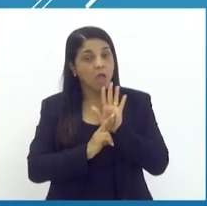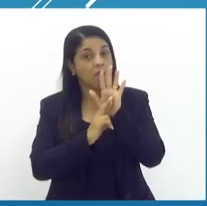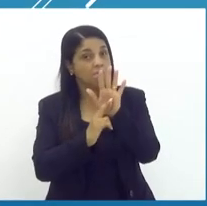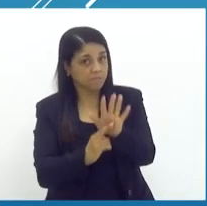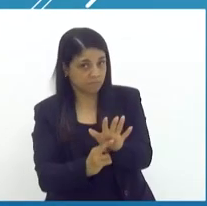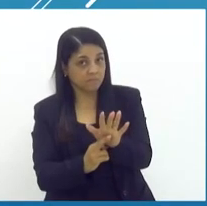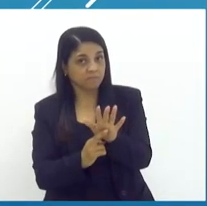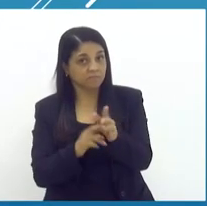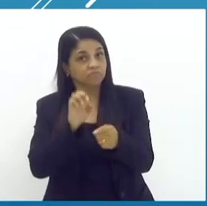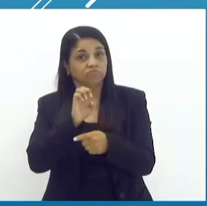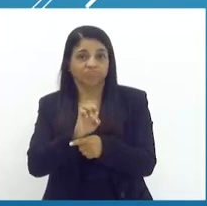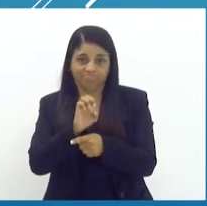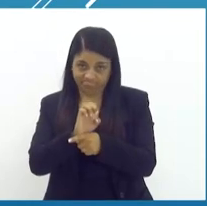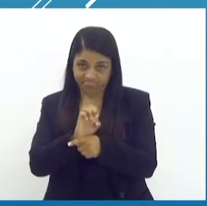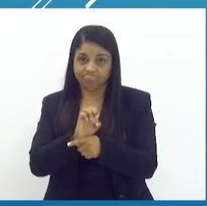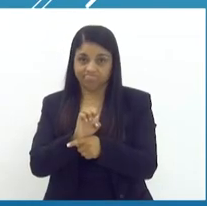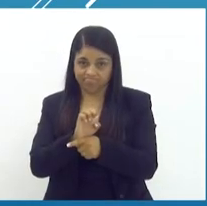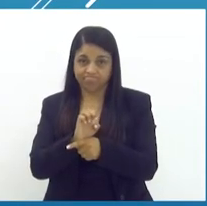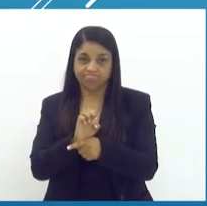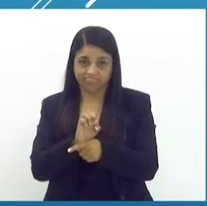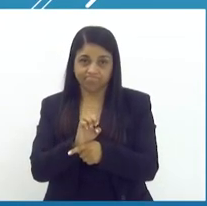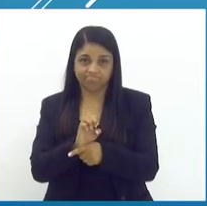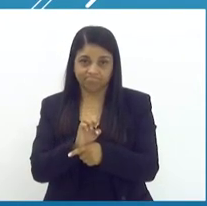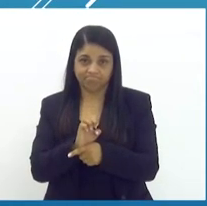estão fazendo isso